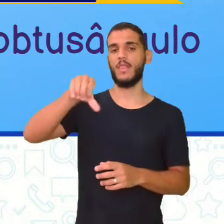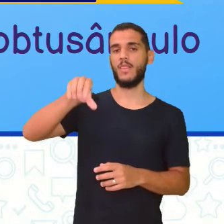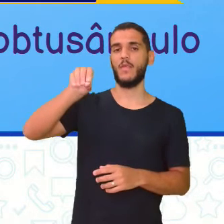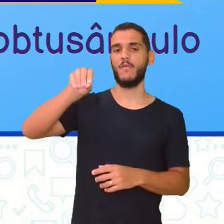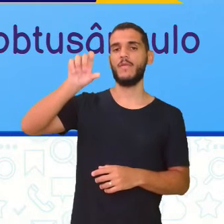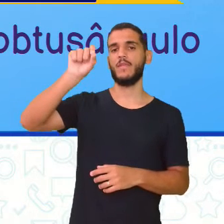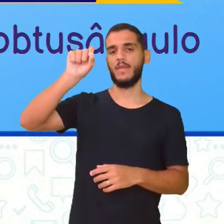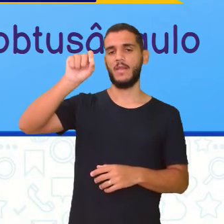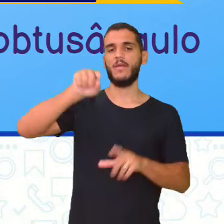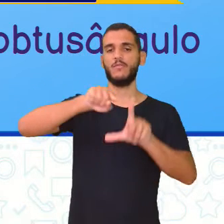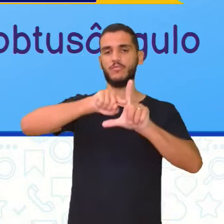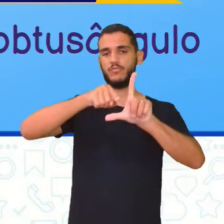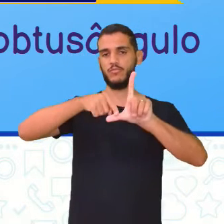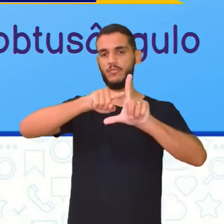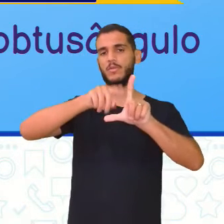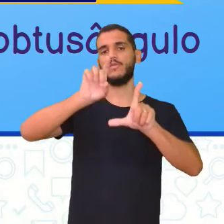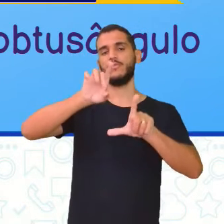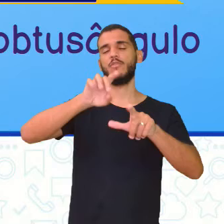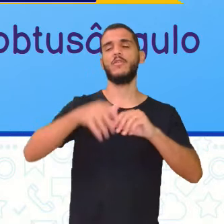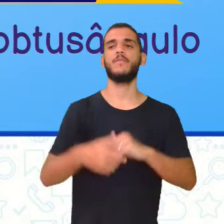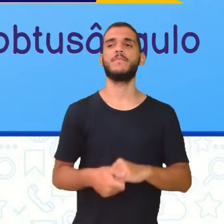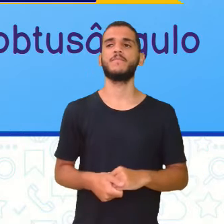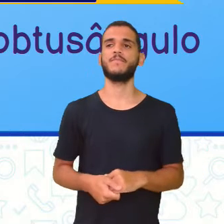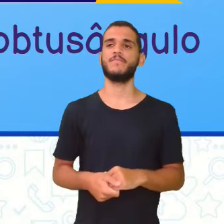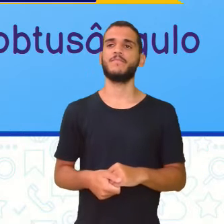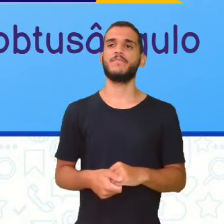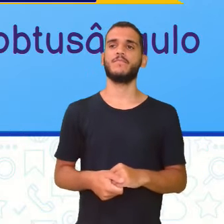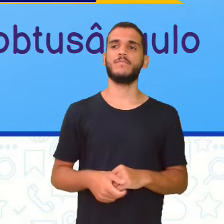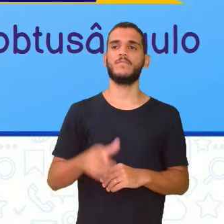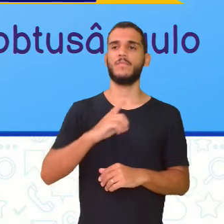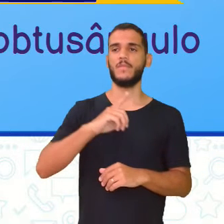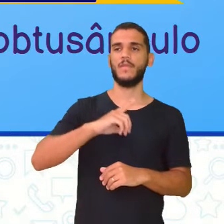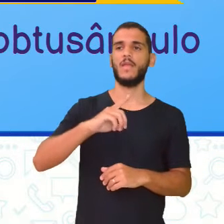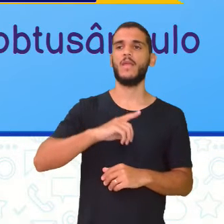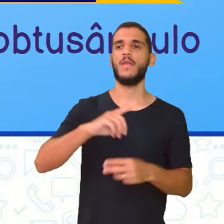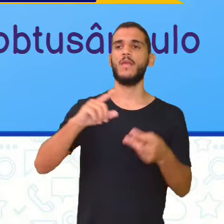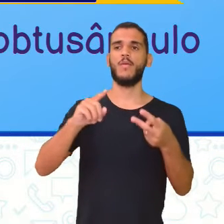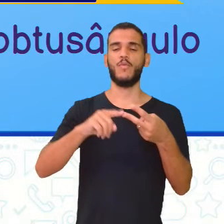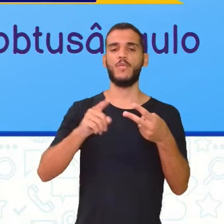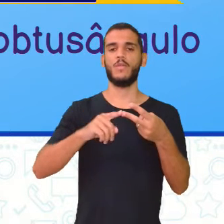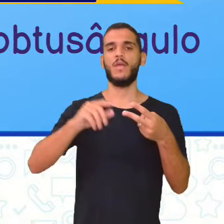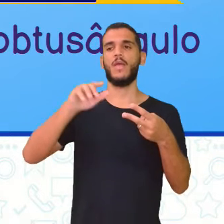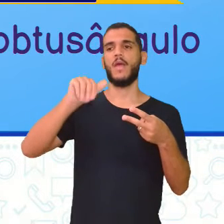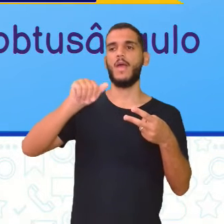graus, eu tenho o acutângulo,